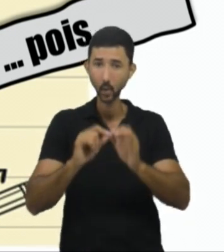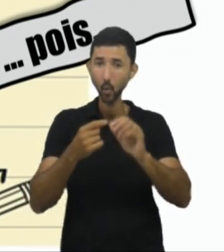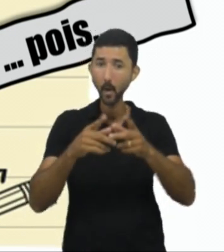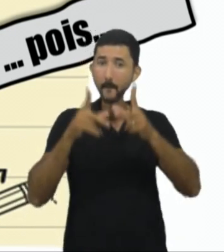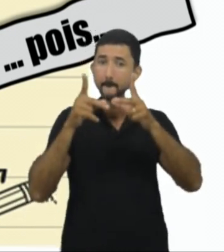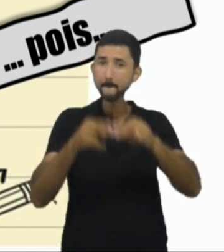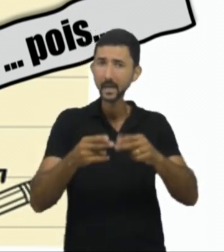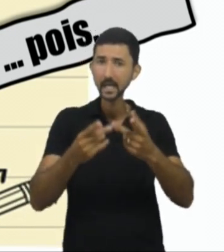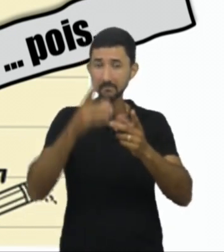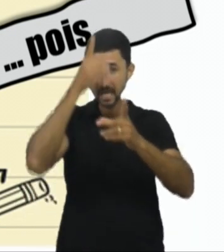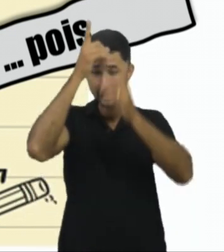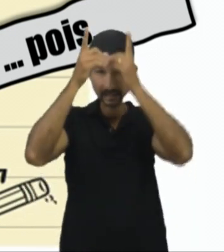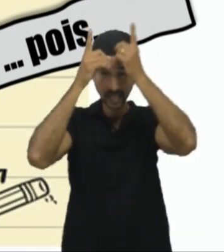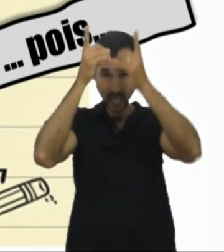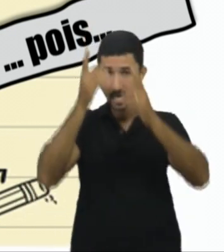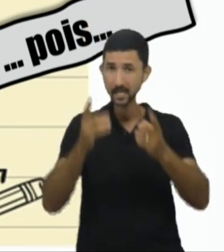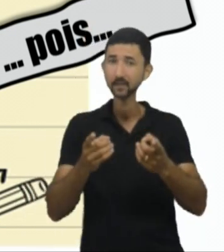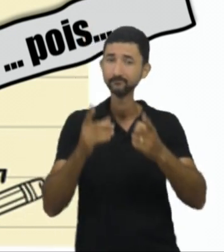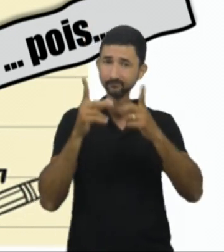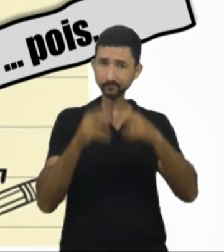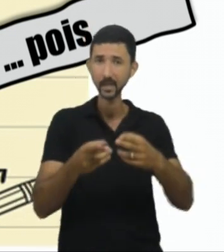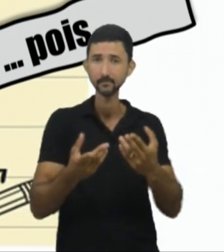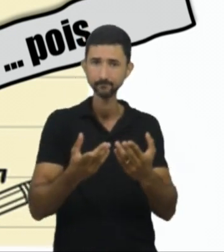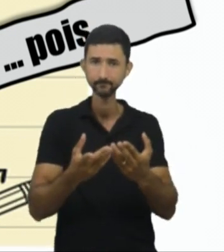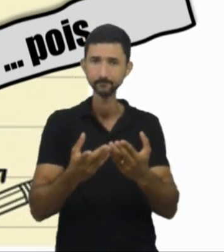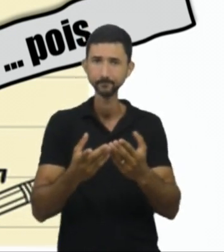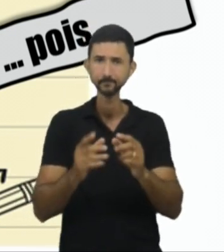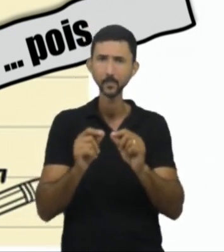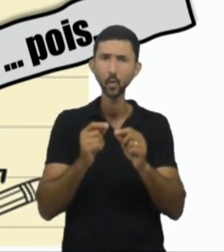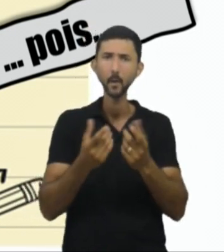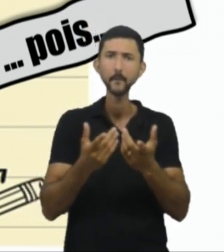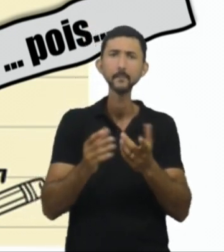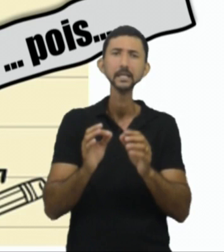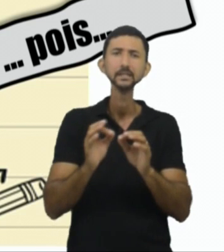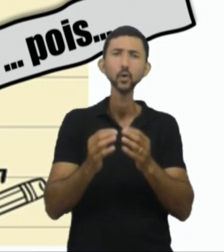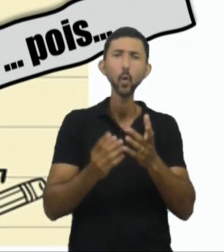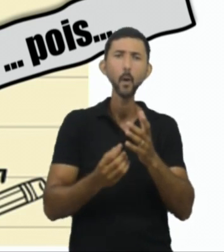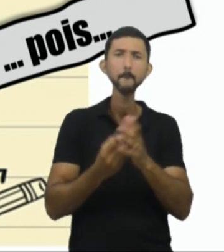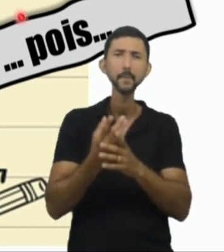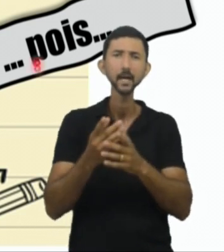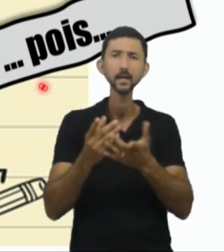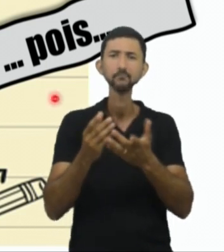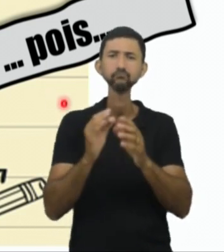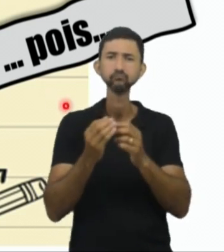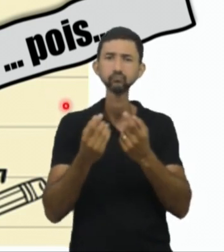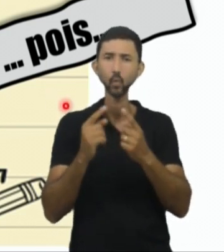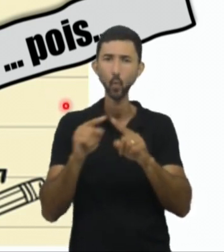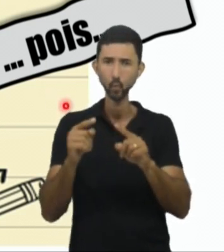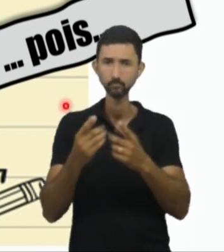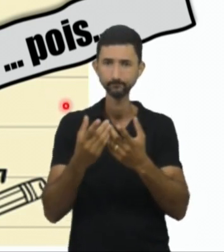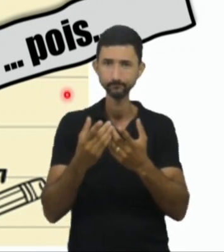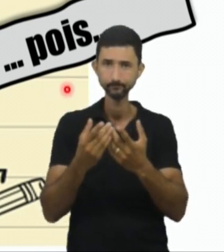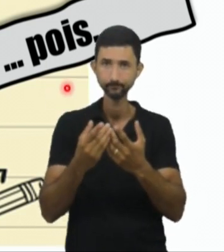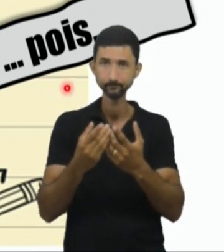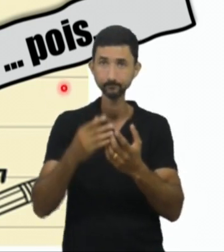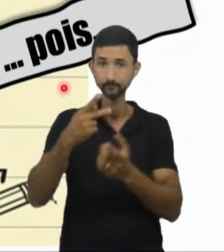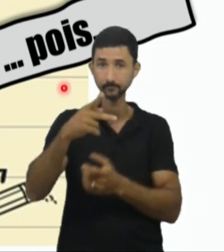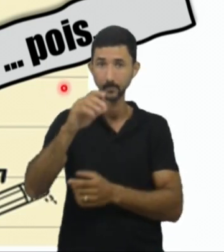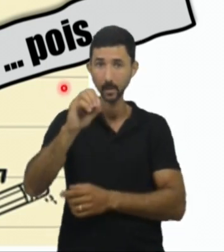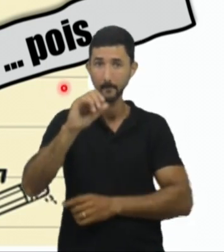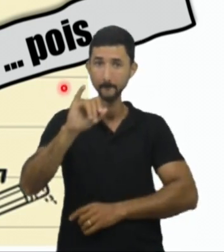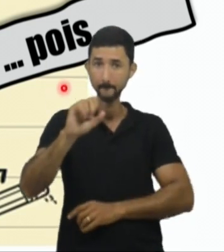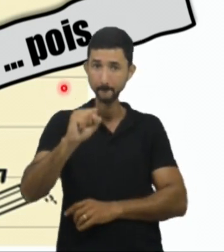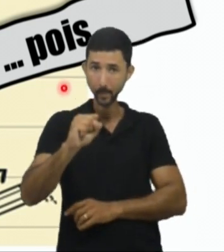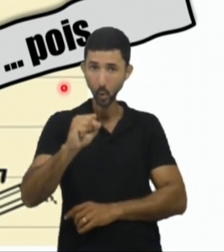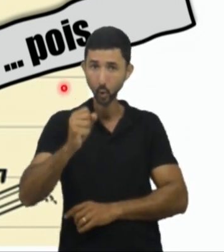construindo exatamente a mesma coisa. Ou seja, você estaria construindo uma oposição. O pois é